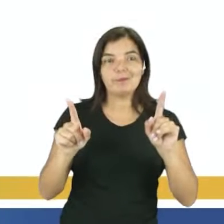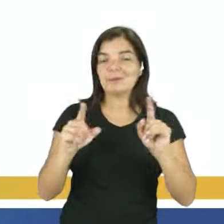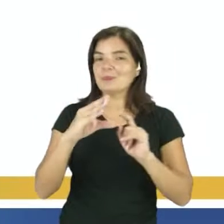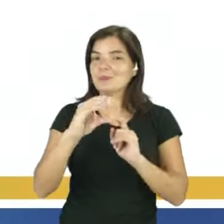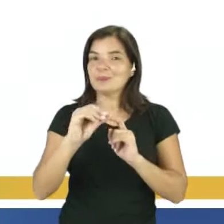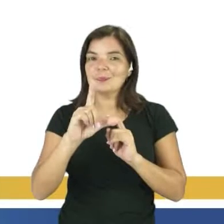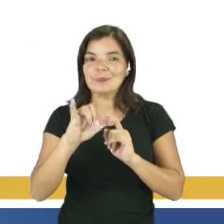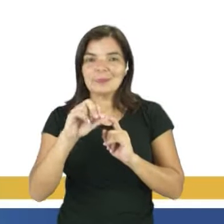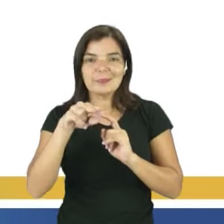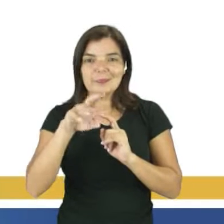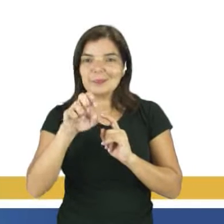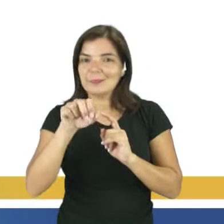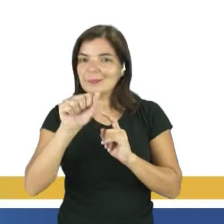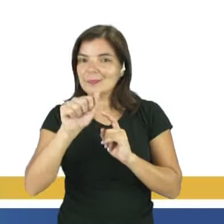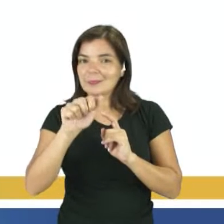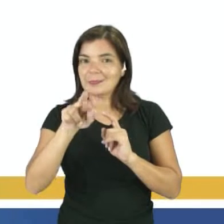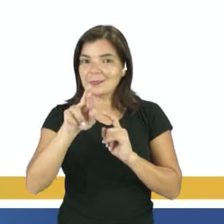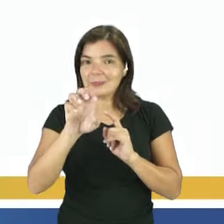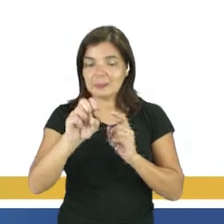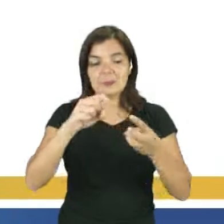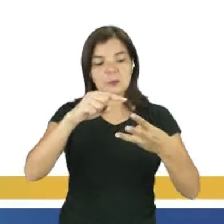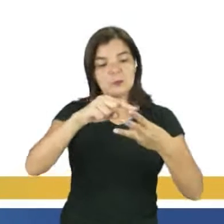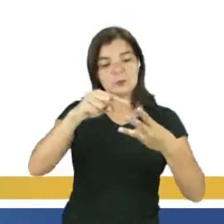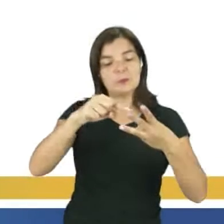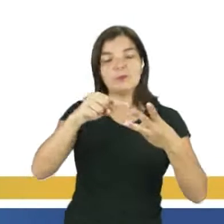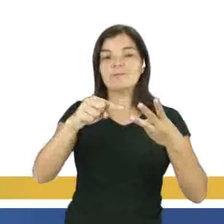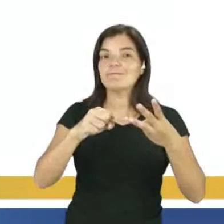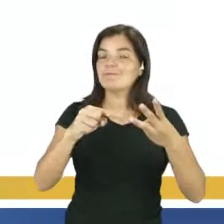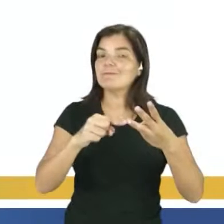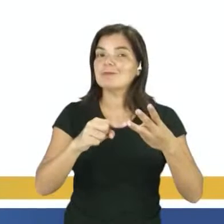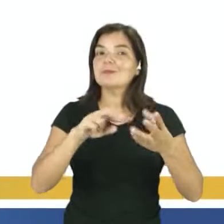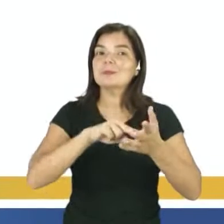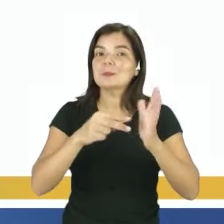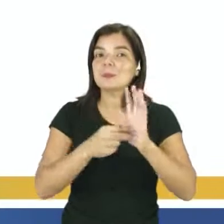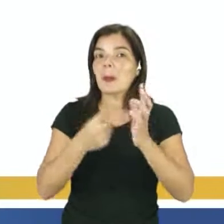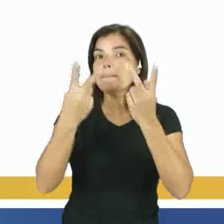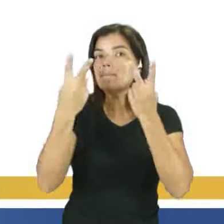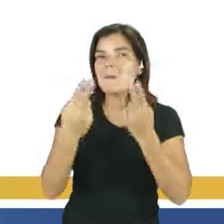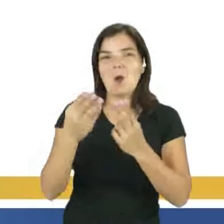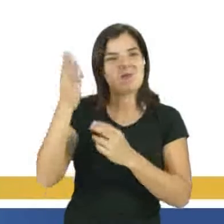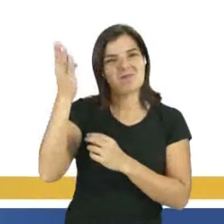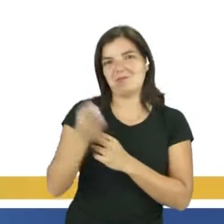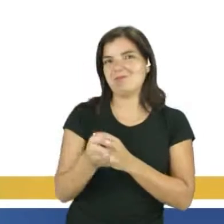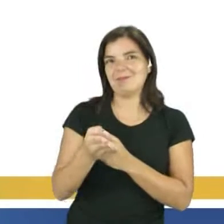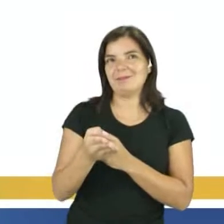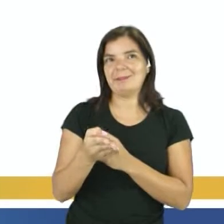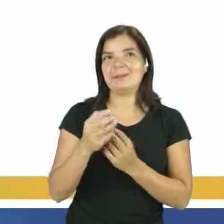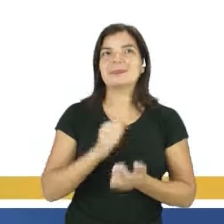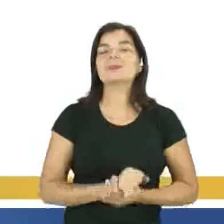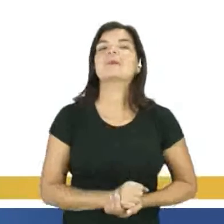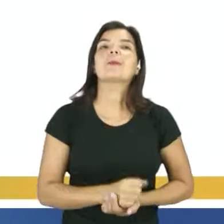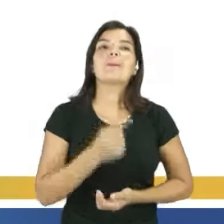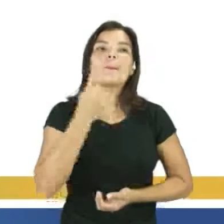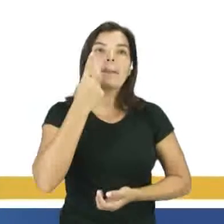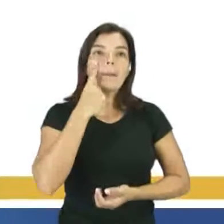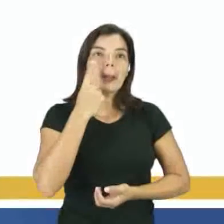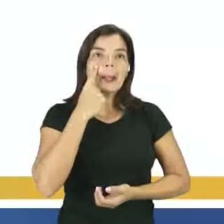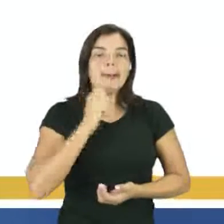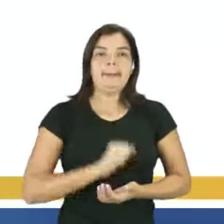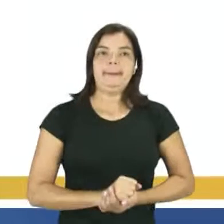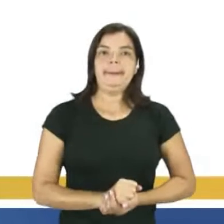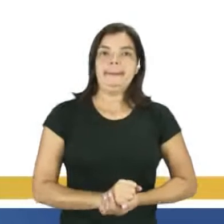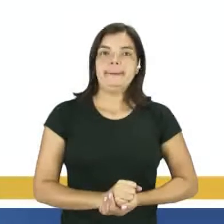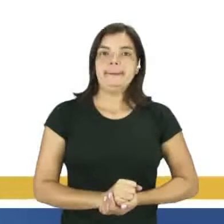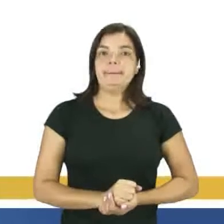não são colineares, ou seja, três pontos que não estão na mesma reta. Observe.